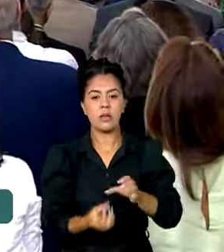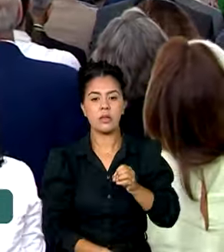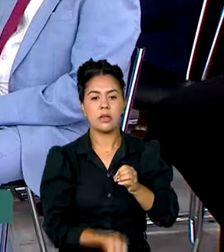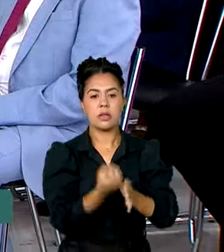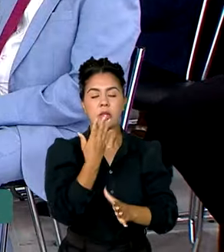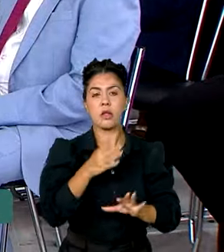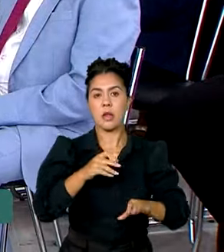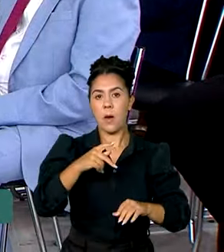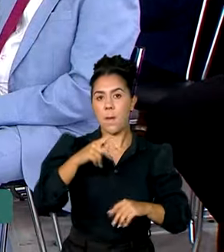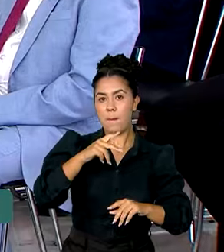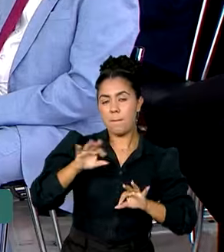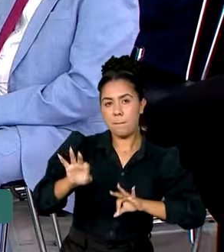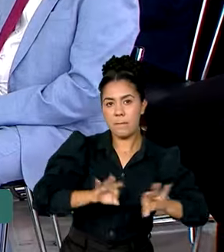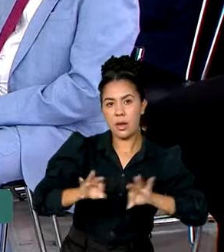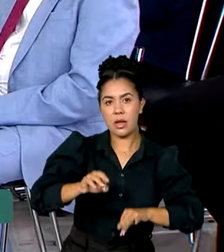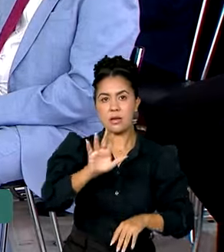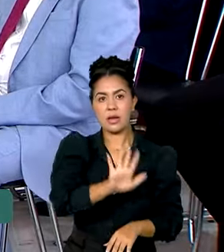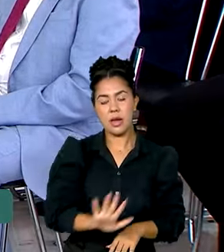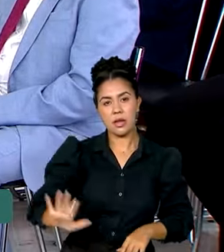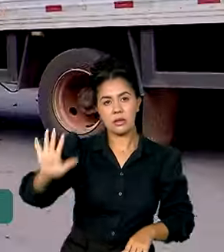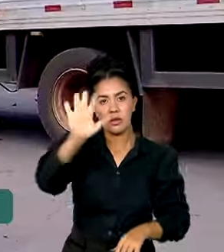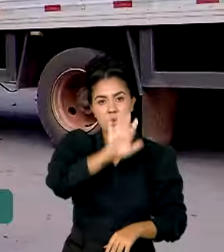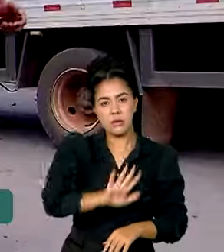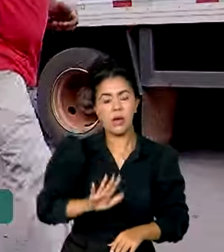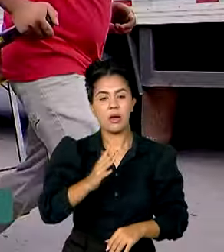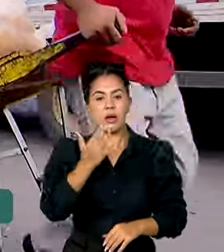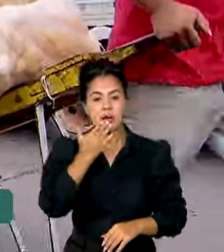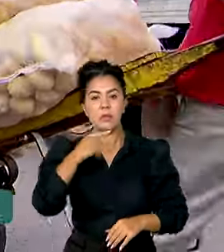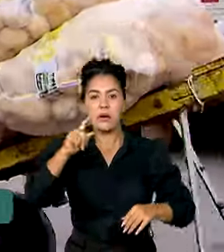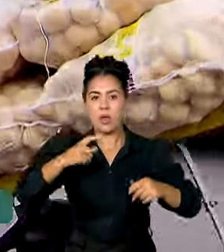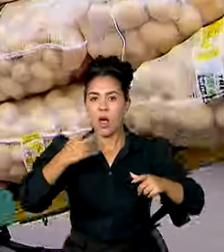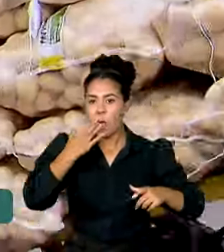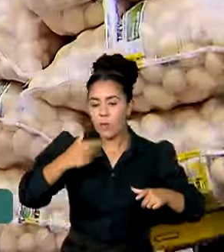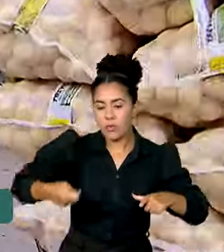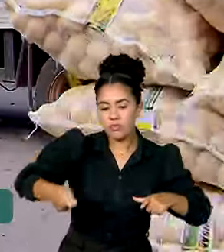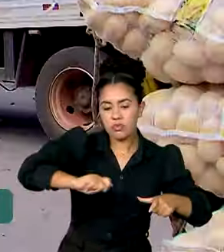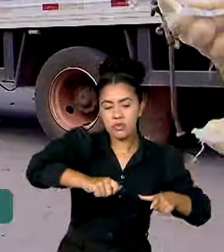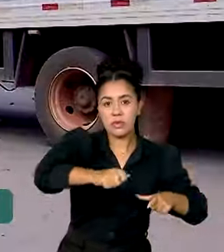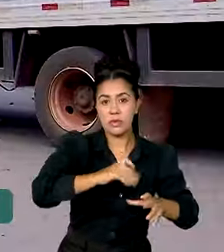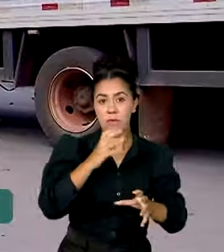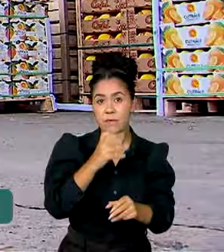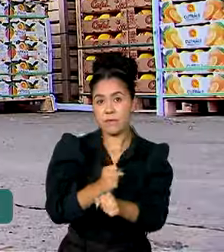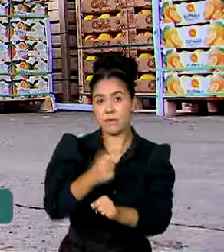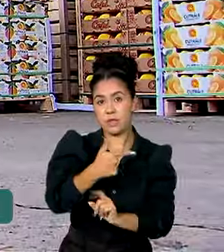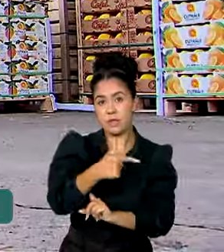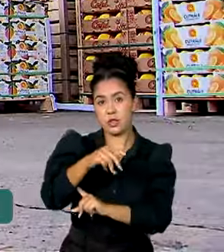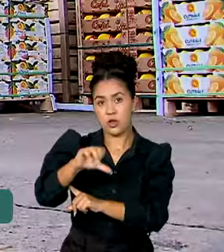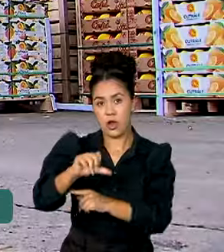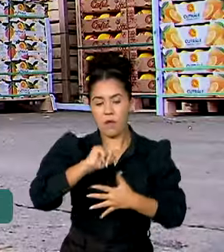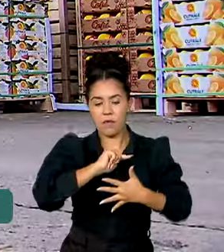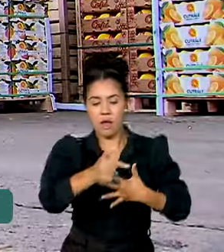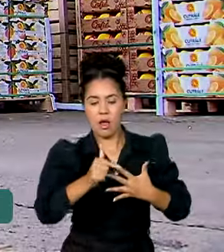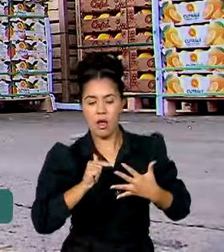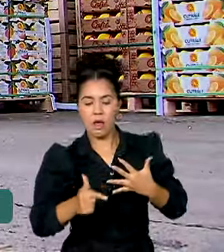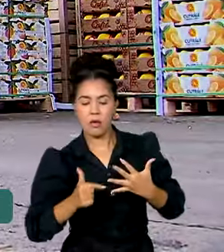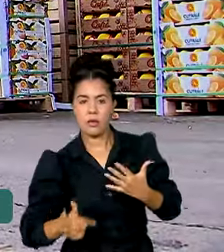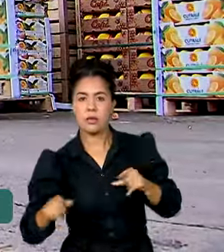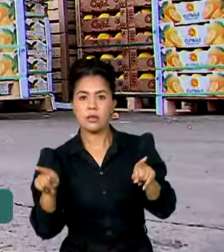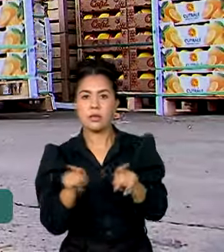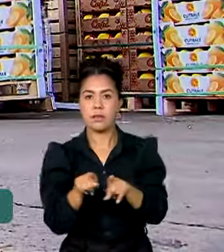alimentar conhecido como o alimento no prato são 29 iniciativas e 92 ações